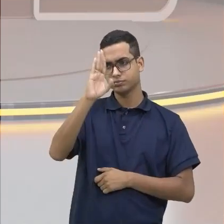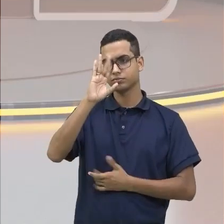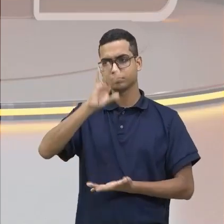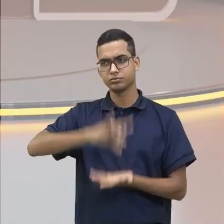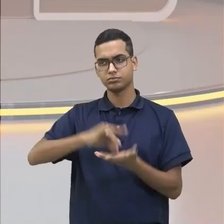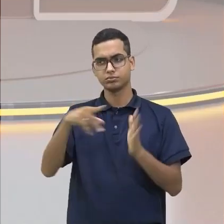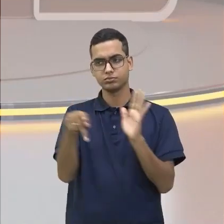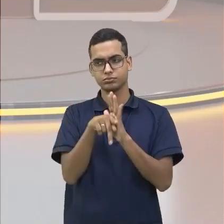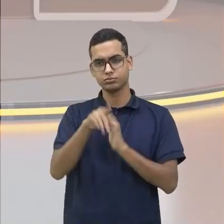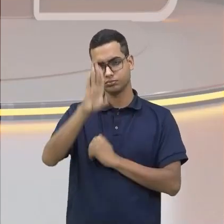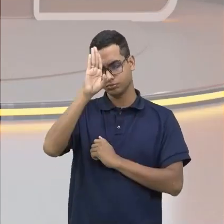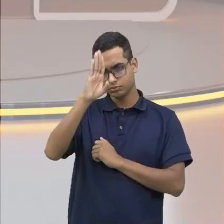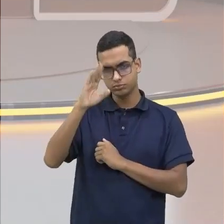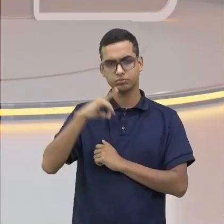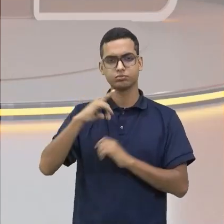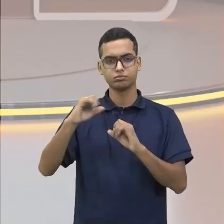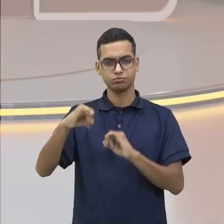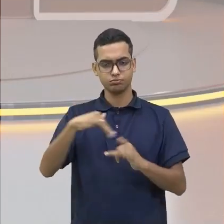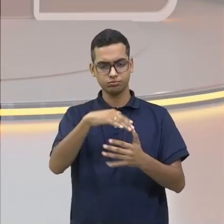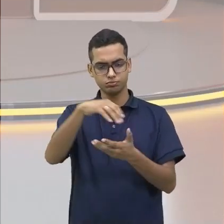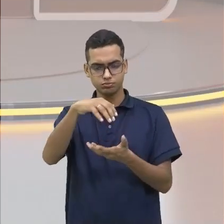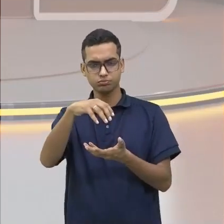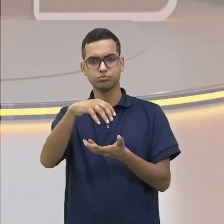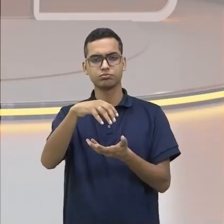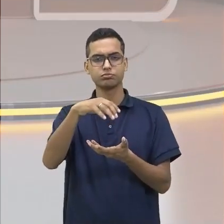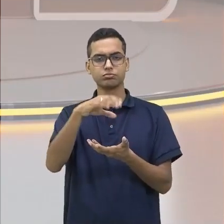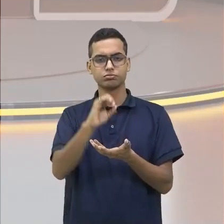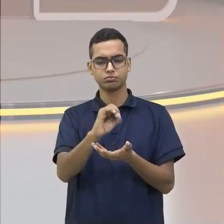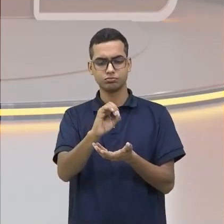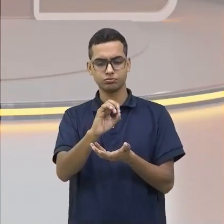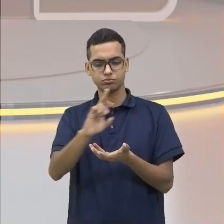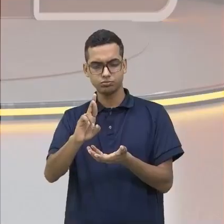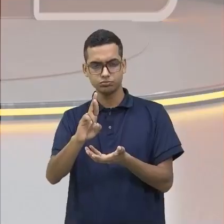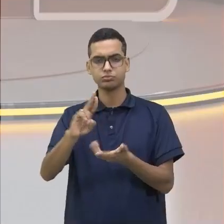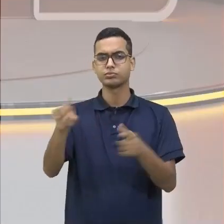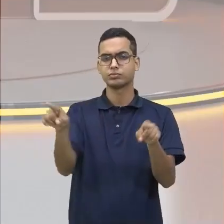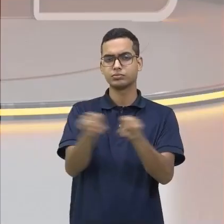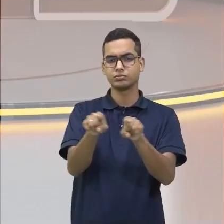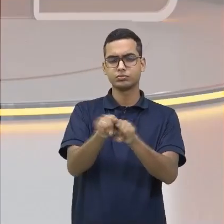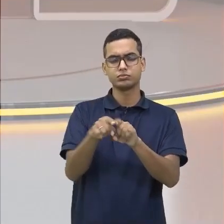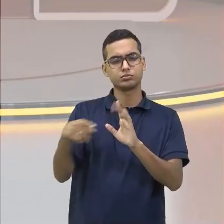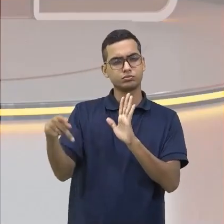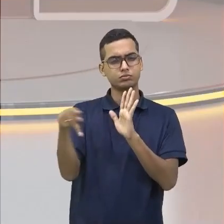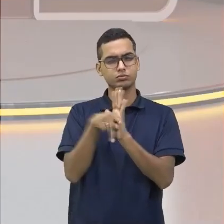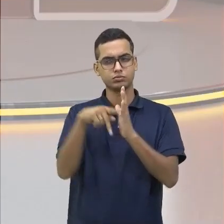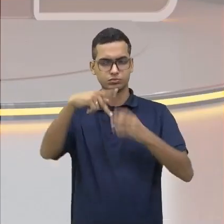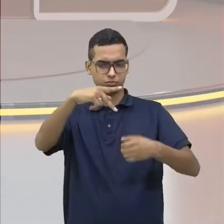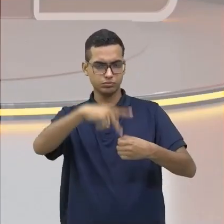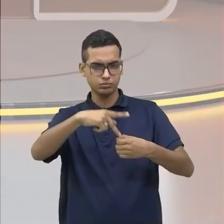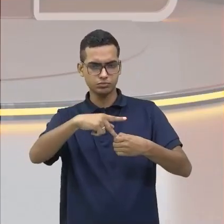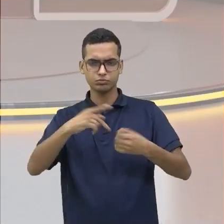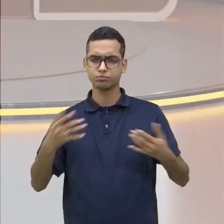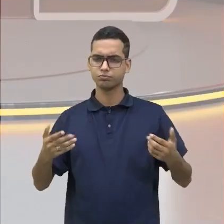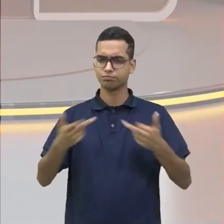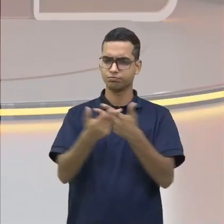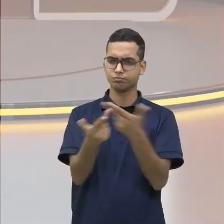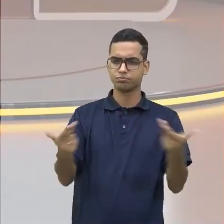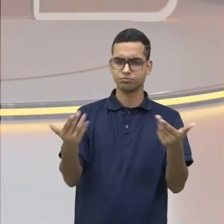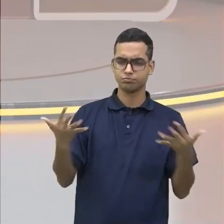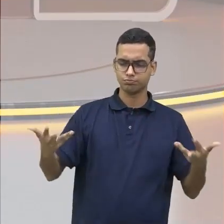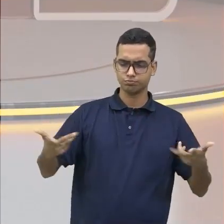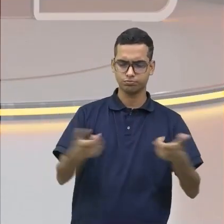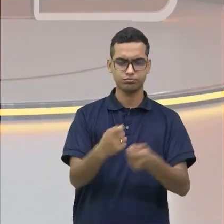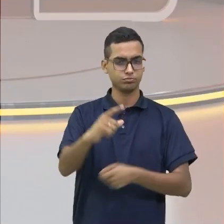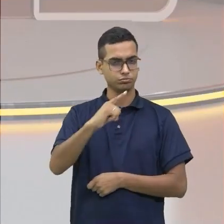Oriente Médio, que a gente escuta falar bastante do petróleo, das riquezas que se tem nos países ali do Oriente